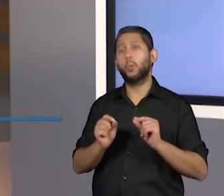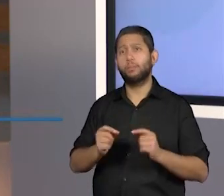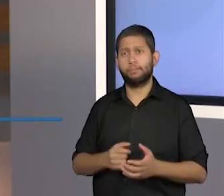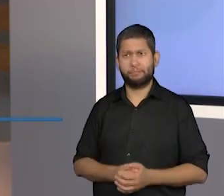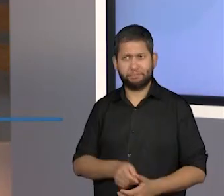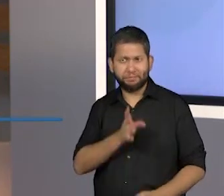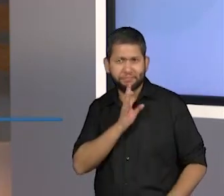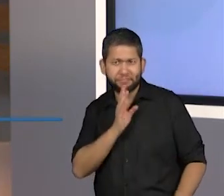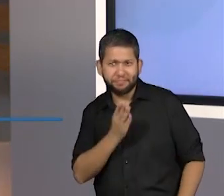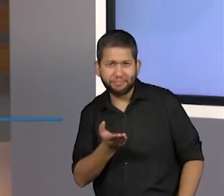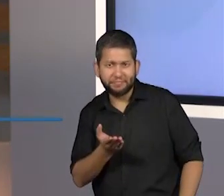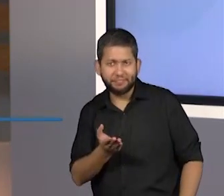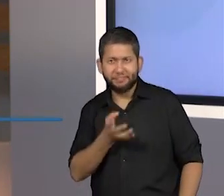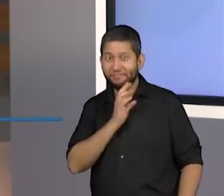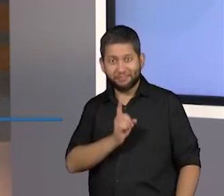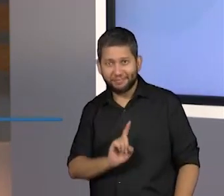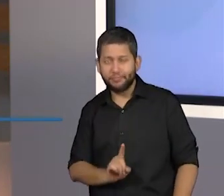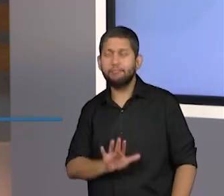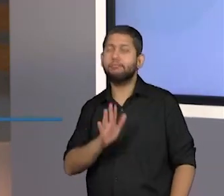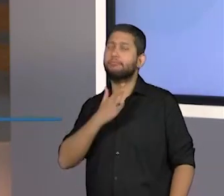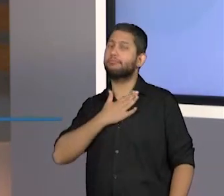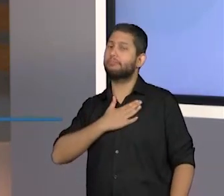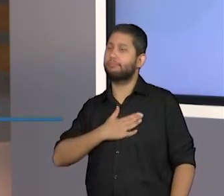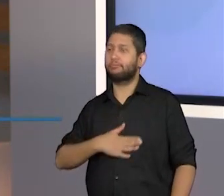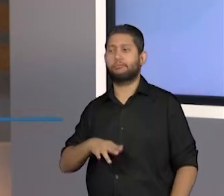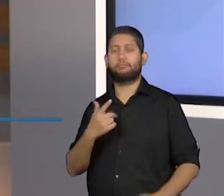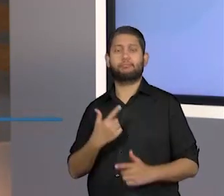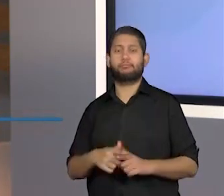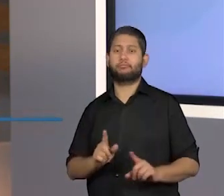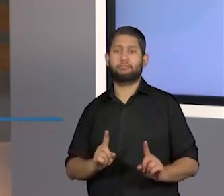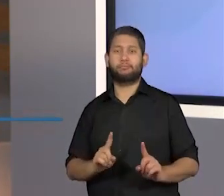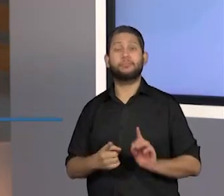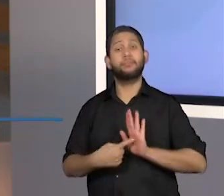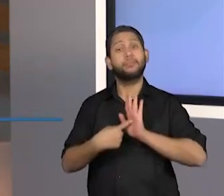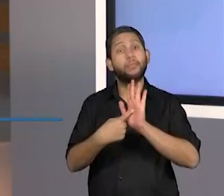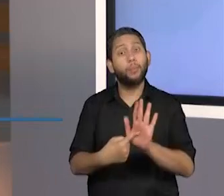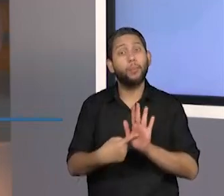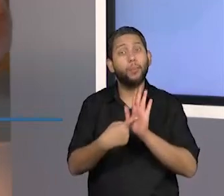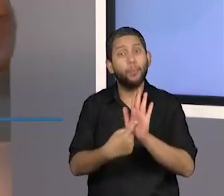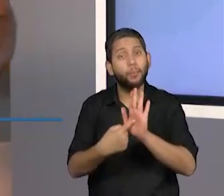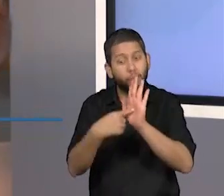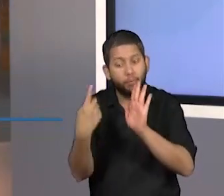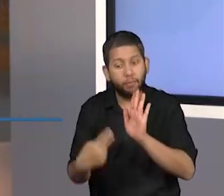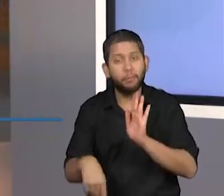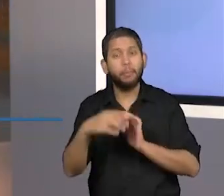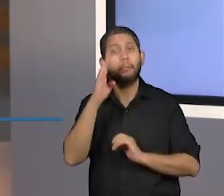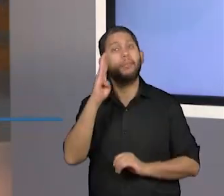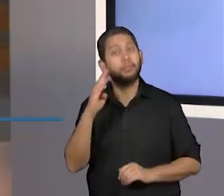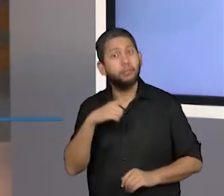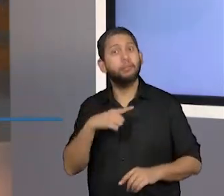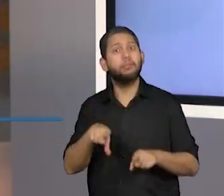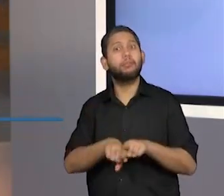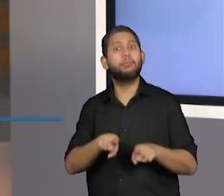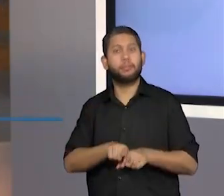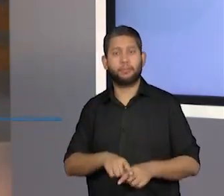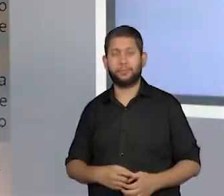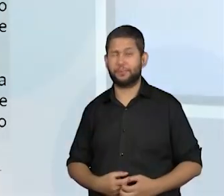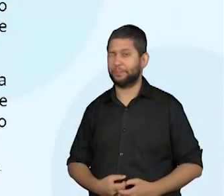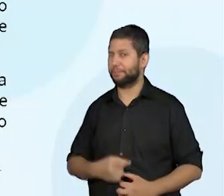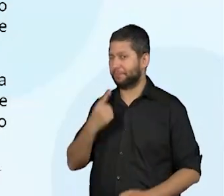comigo aí, vamos falar um pouco sobre esses processos migratórios e como eles foram feitos aqui no Brasil. Muito bem, vamos para a